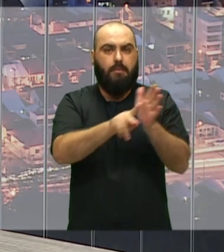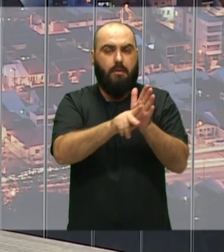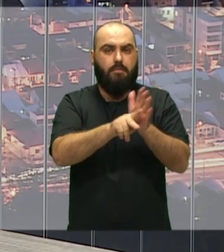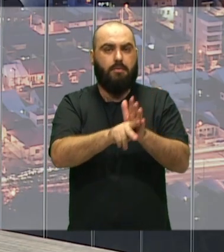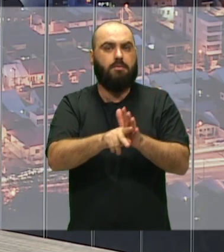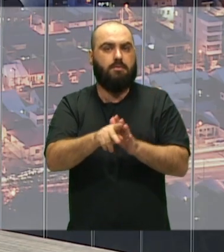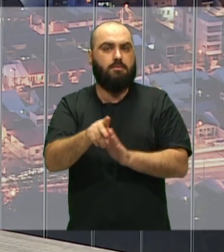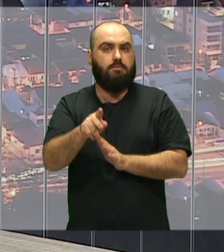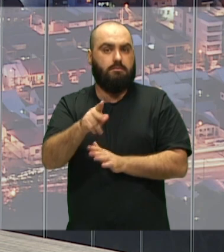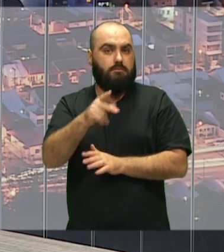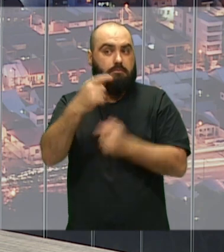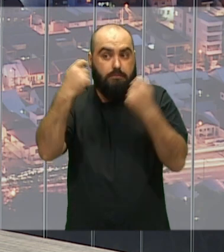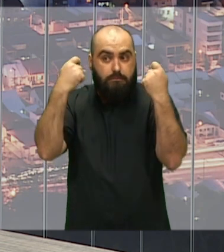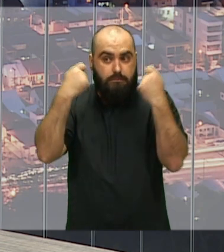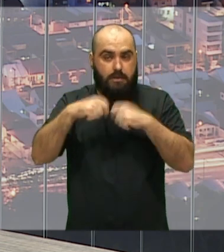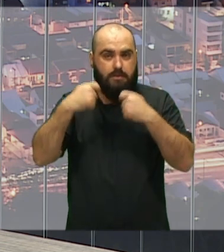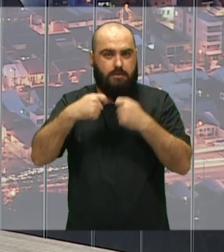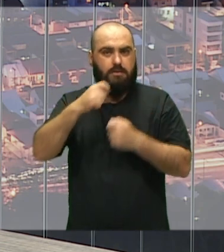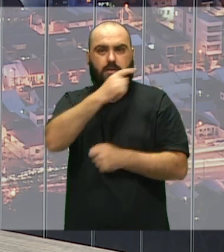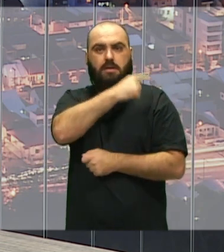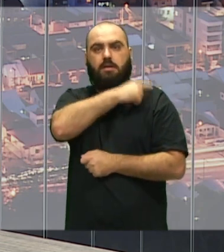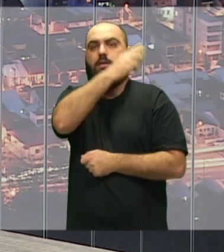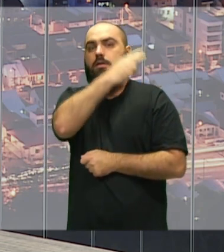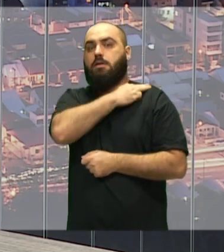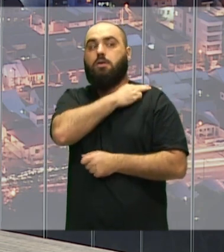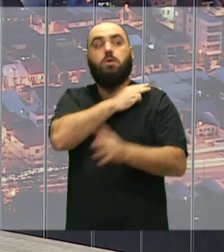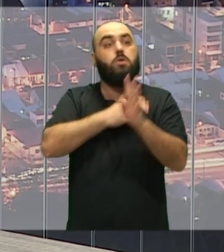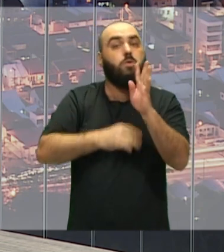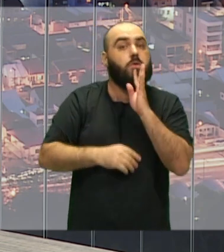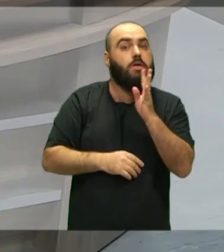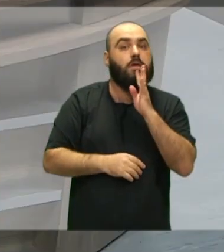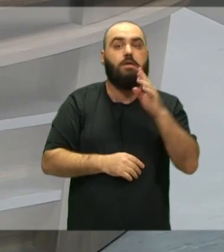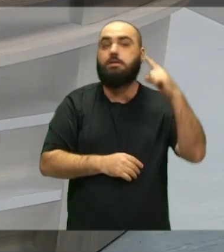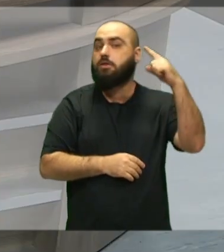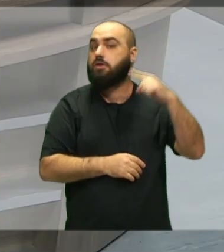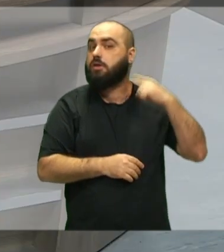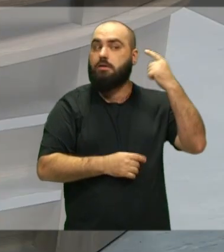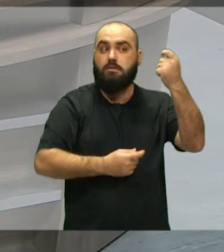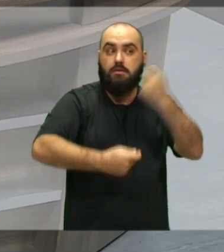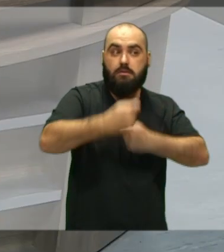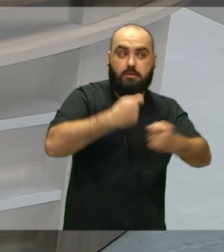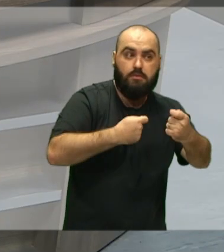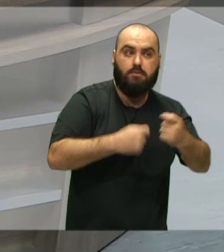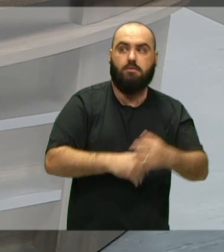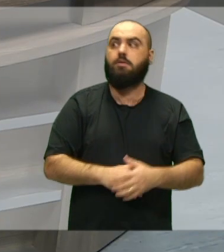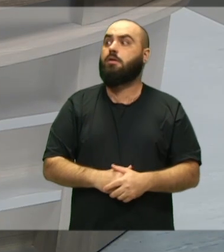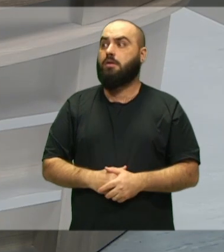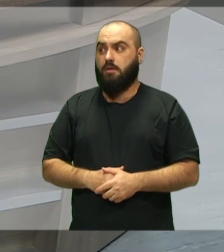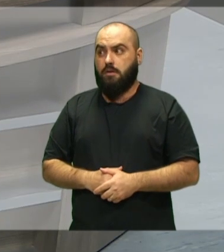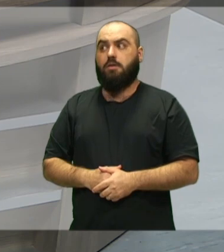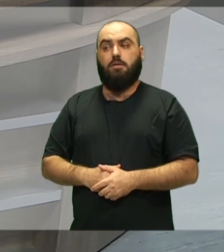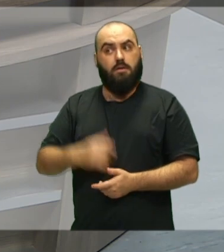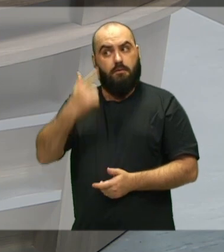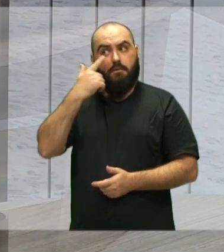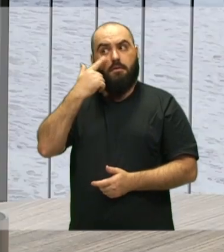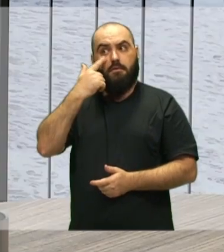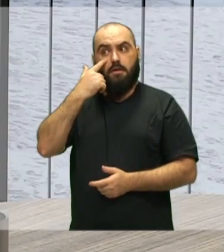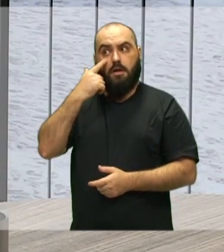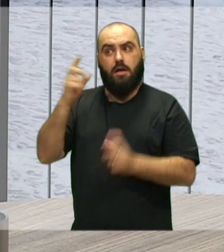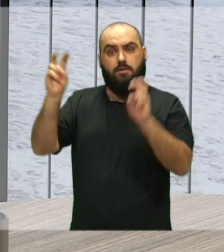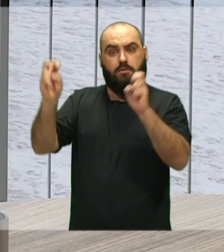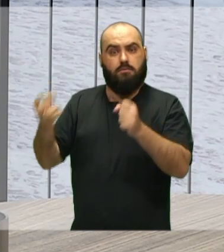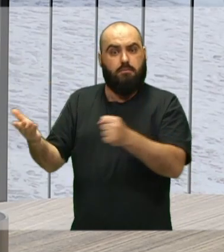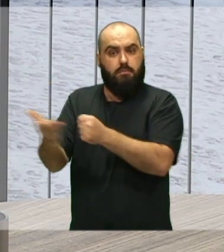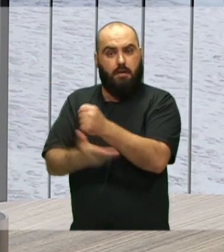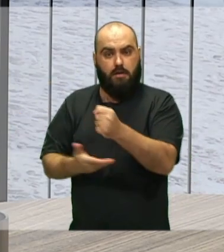também que você conheça pelo menos os fundamentos do direito administrativo. Que não é bem fundamento, tá? A gente vai ver fundamento, quando a gente vai olhar a